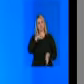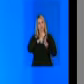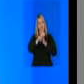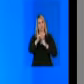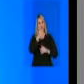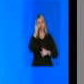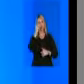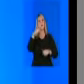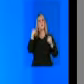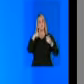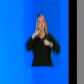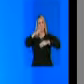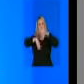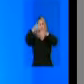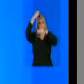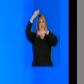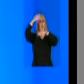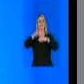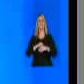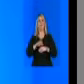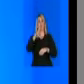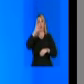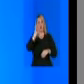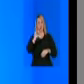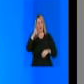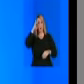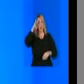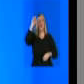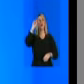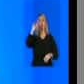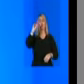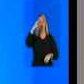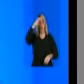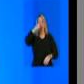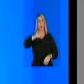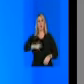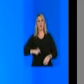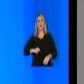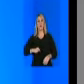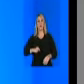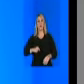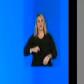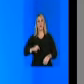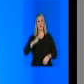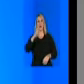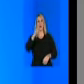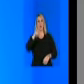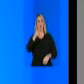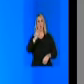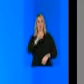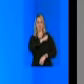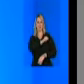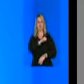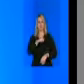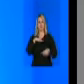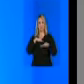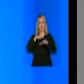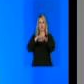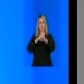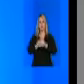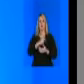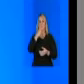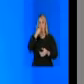ainda muito a avançar no Rio de Janeiro, principalmente com relação ao comportamento do carioca no trânsito. Acho que nós precisamos atuar